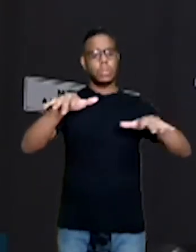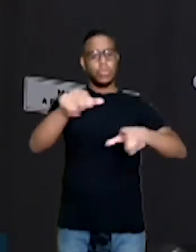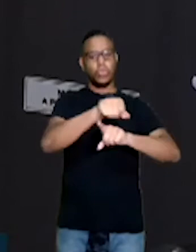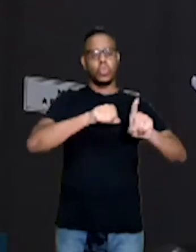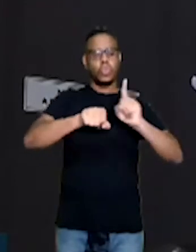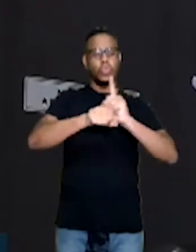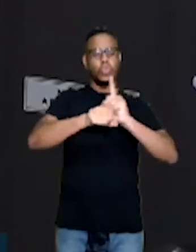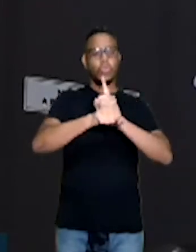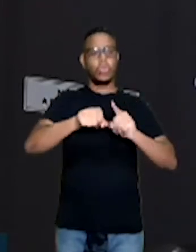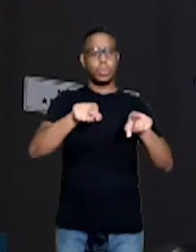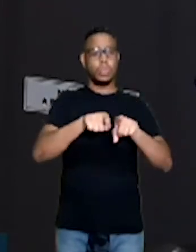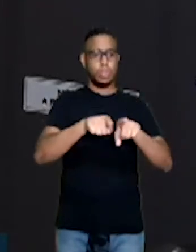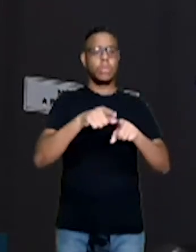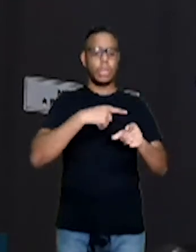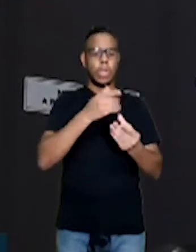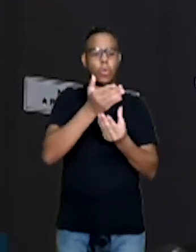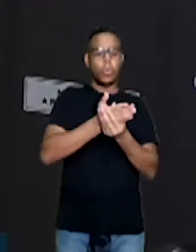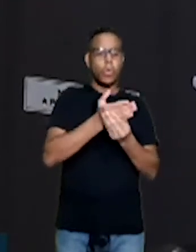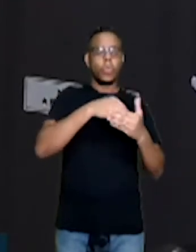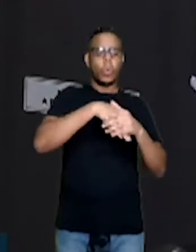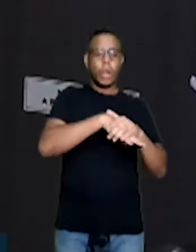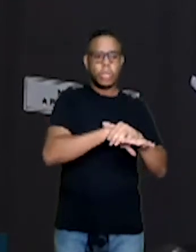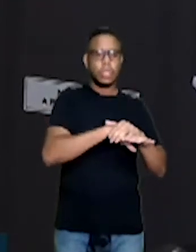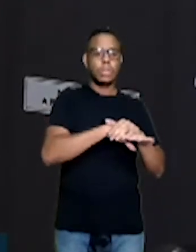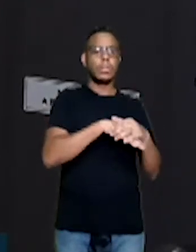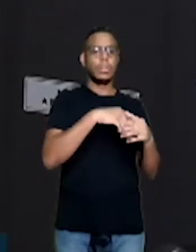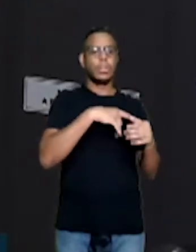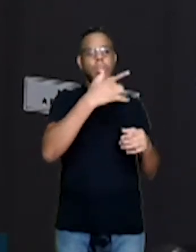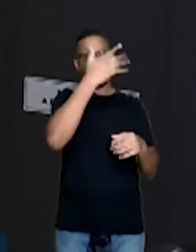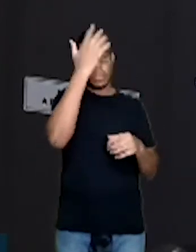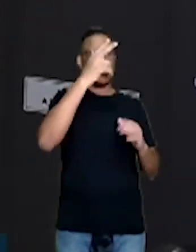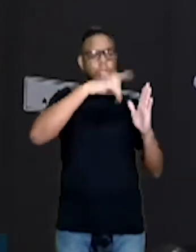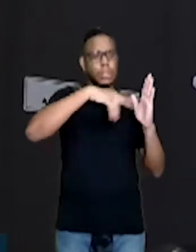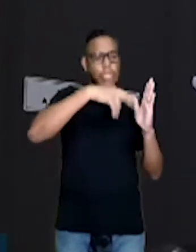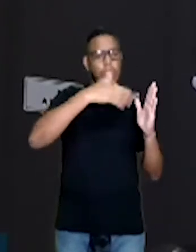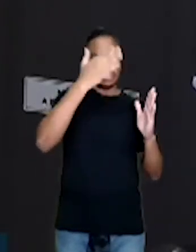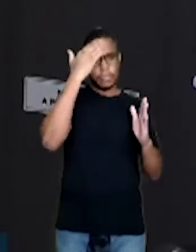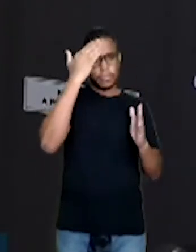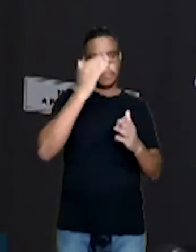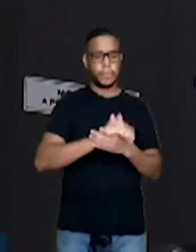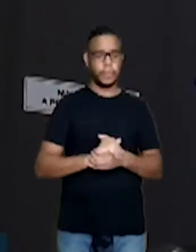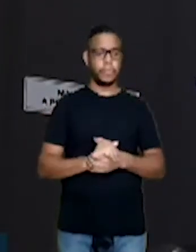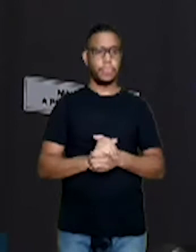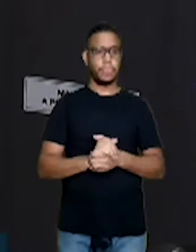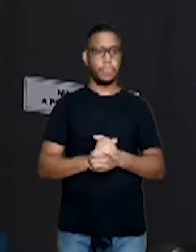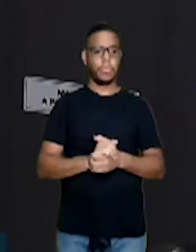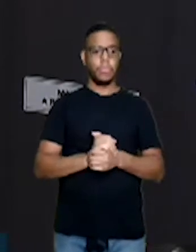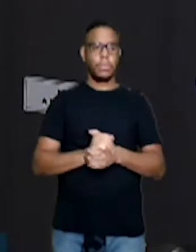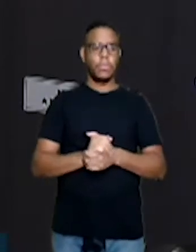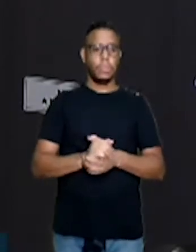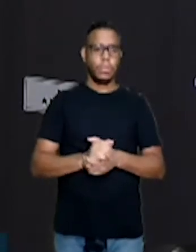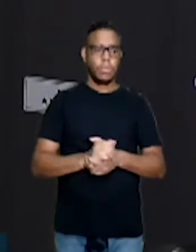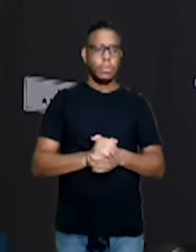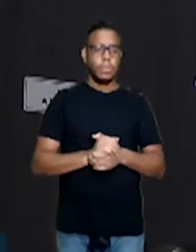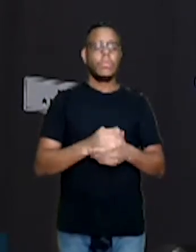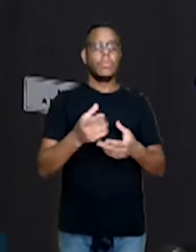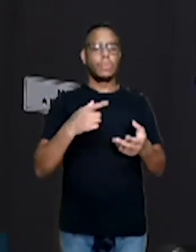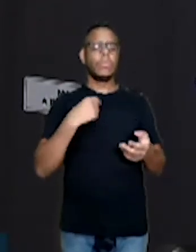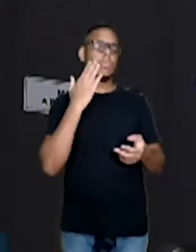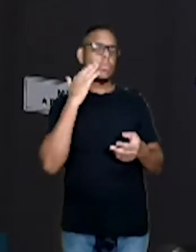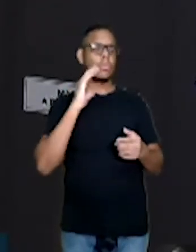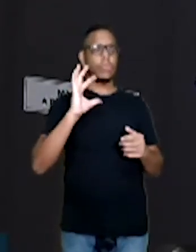também tem os arquivos para que todos fiquem cientes e estejam a par do que está